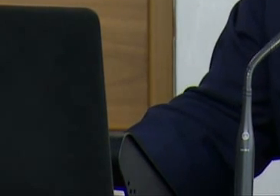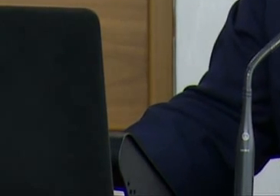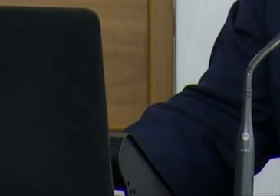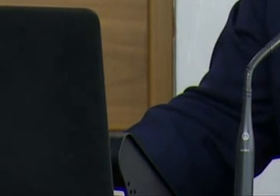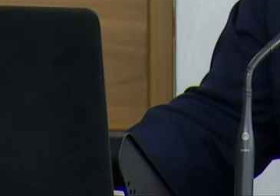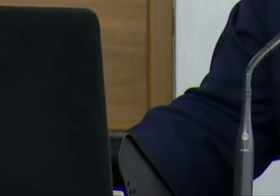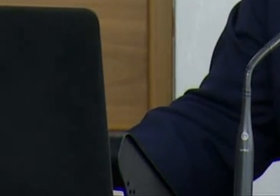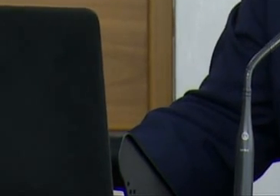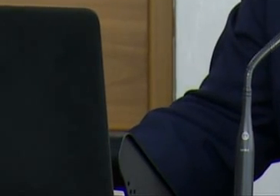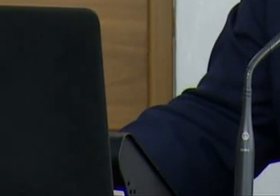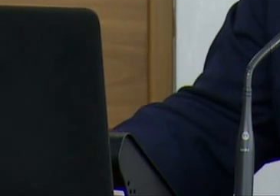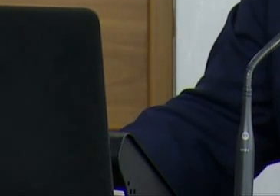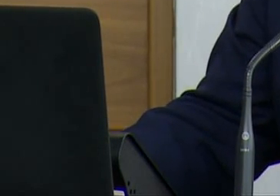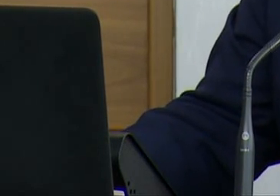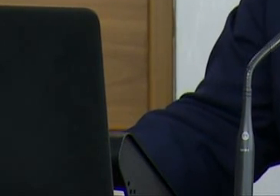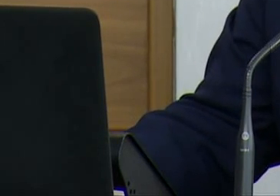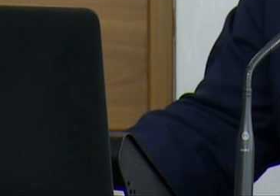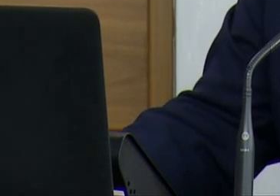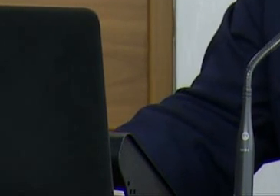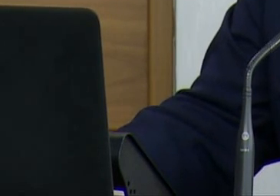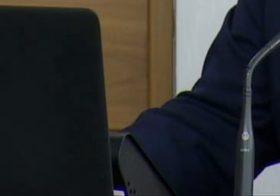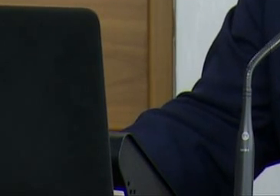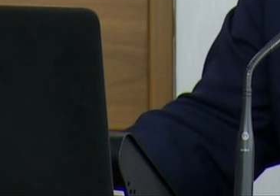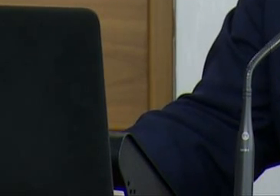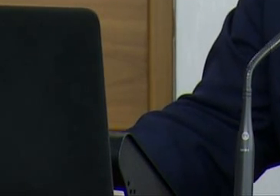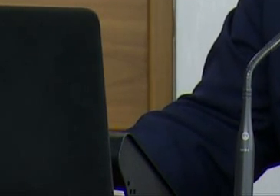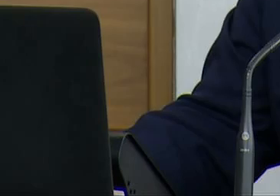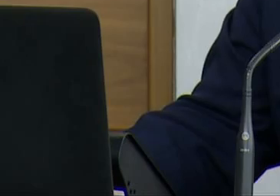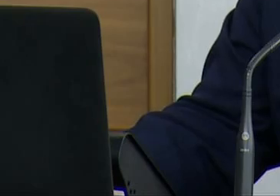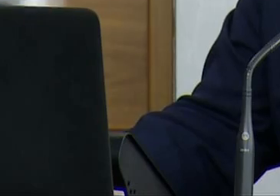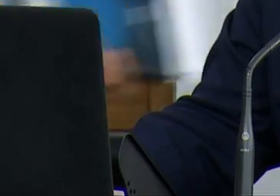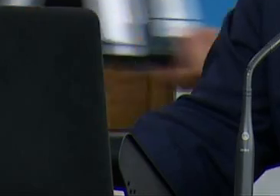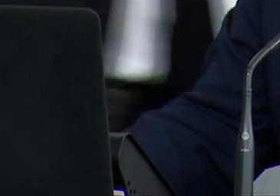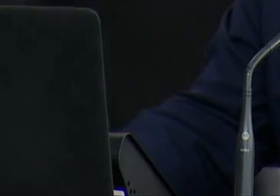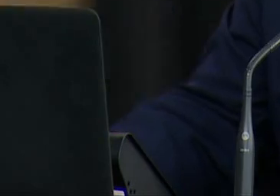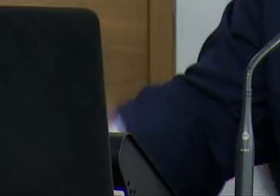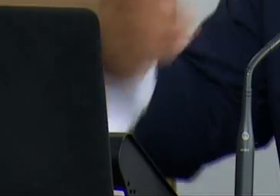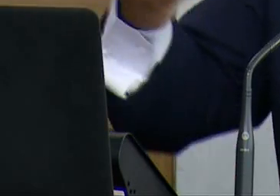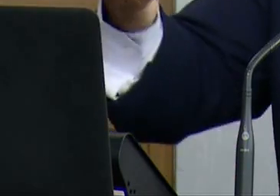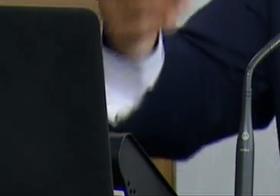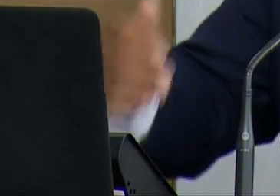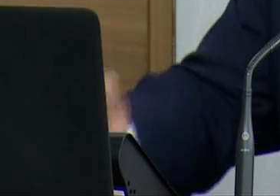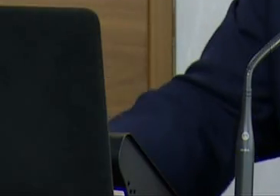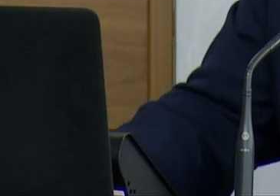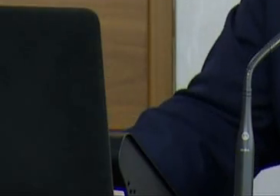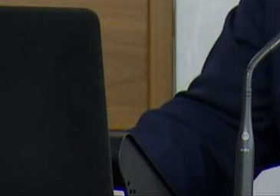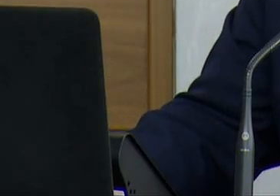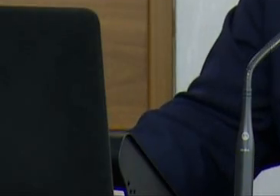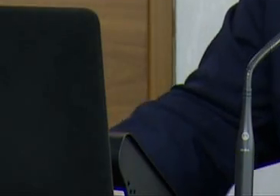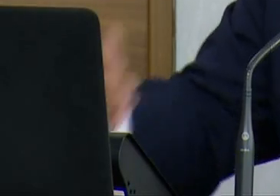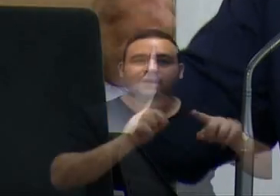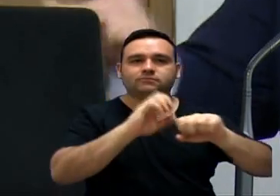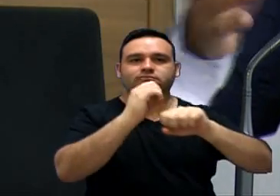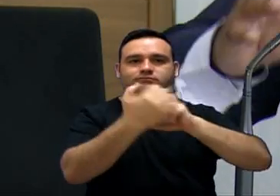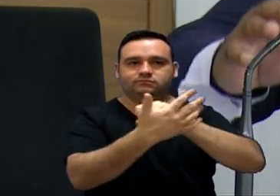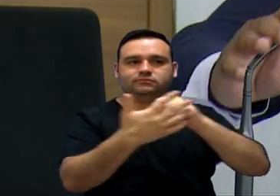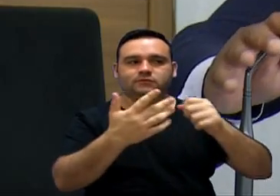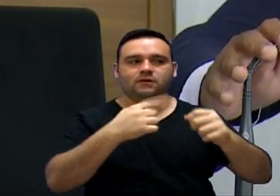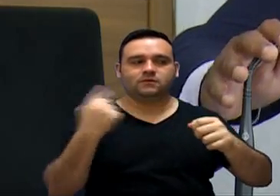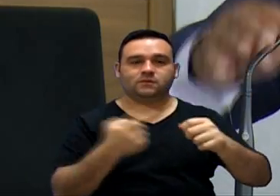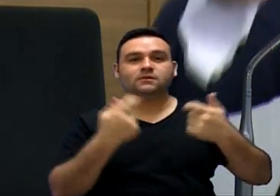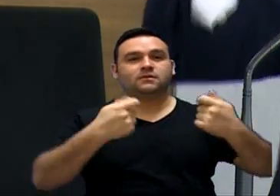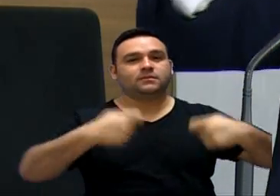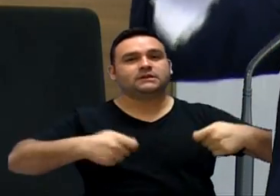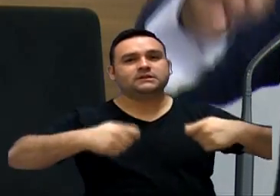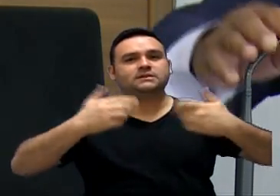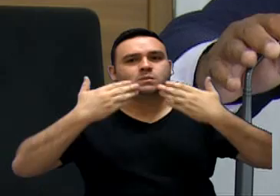não das cadeiras, eu acho que vai dar para suportar todos aí. Até por causa da pandemia, eu acho que nós temos que dar o